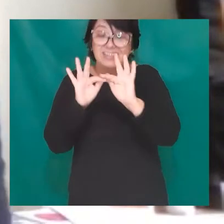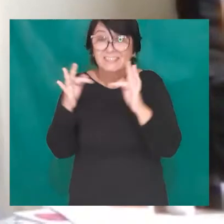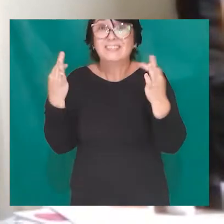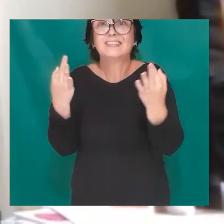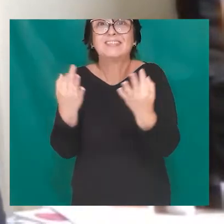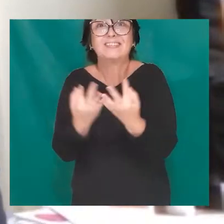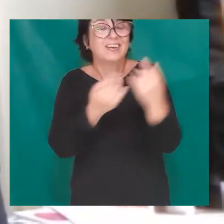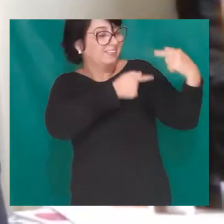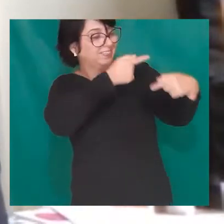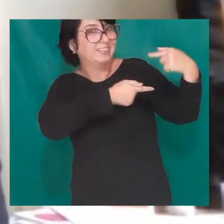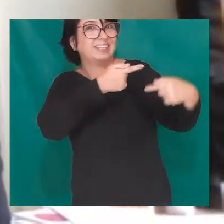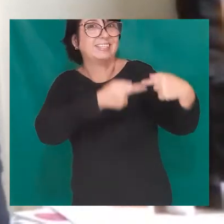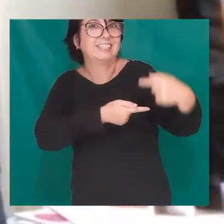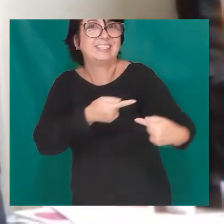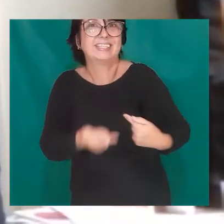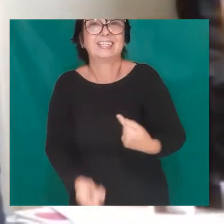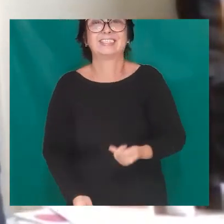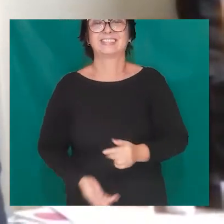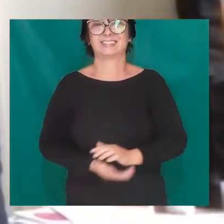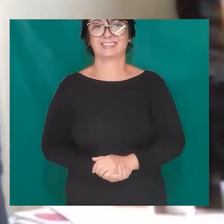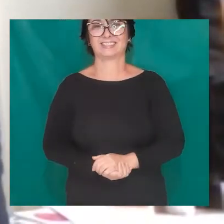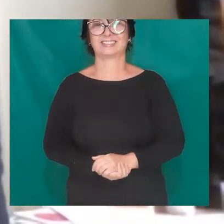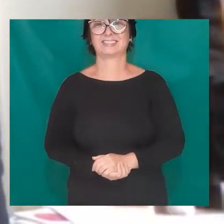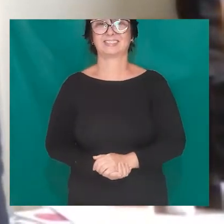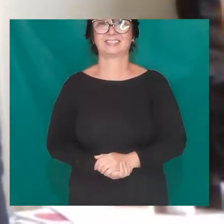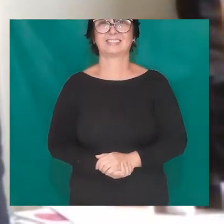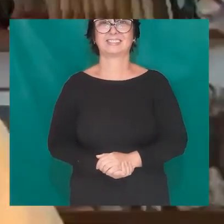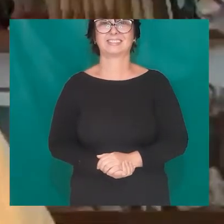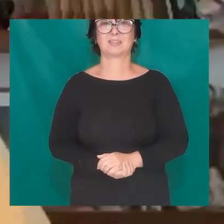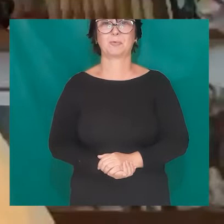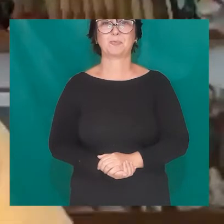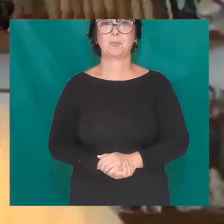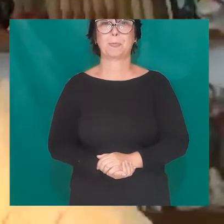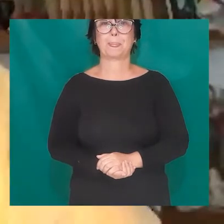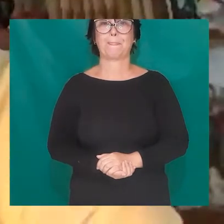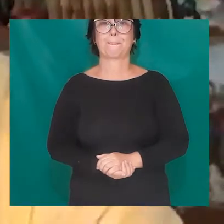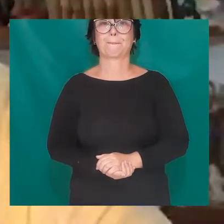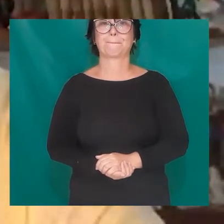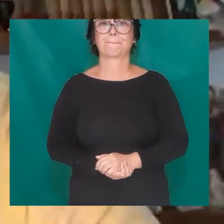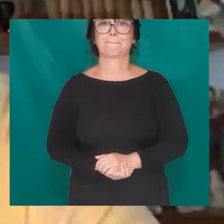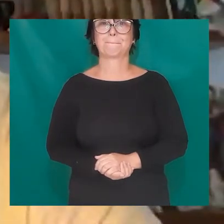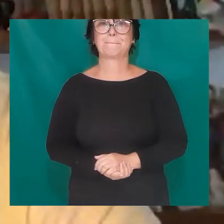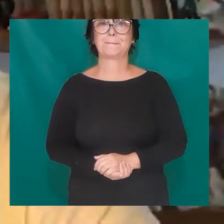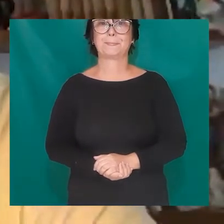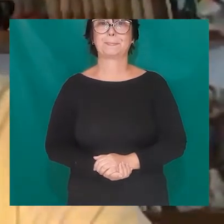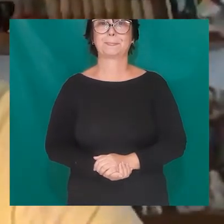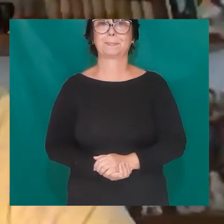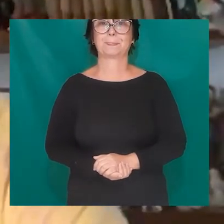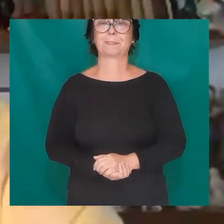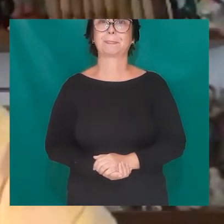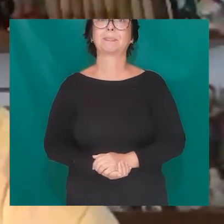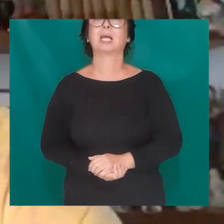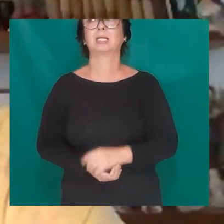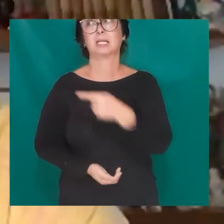também, está sendo assim. Doutora, como o Borghettino estava falando,